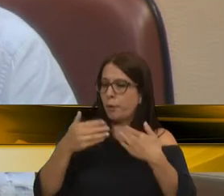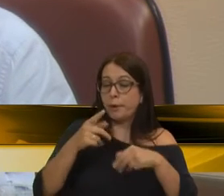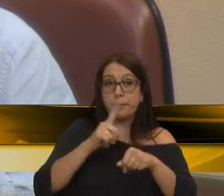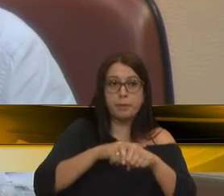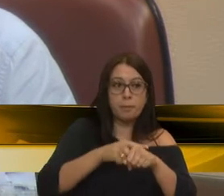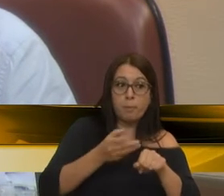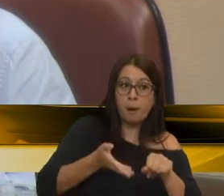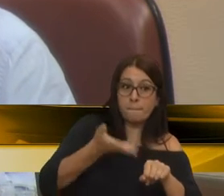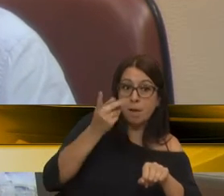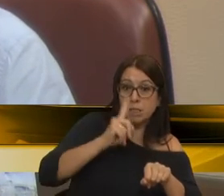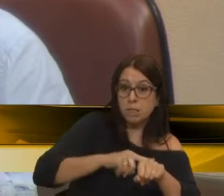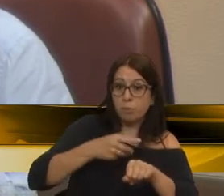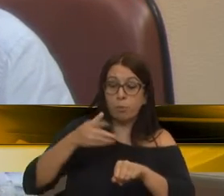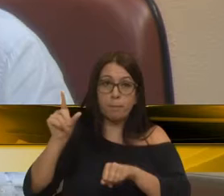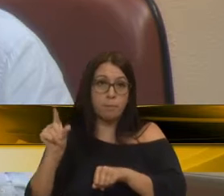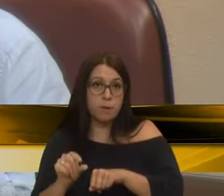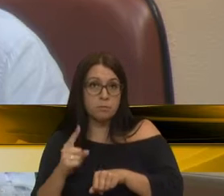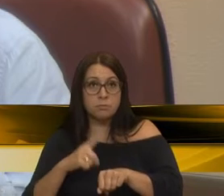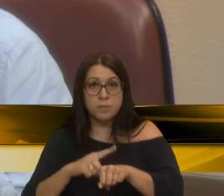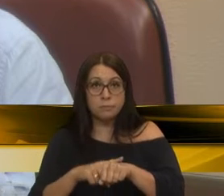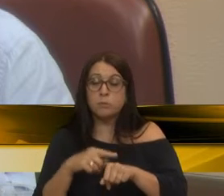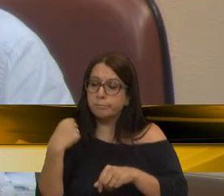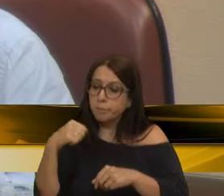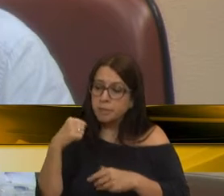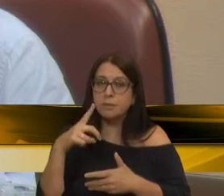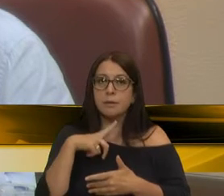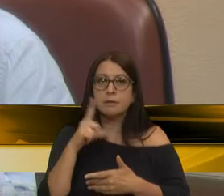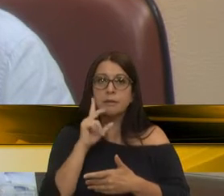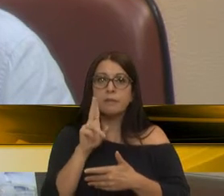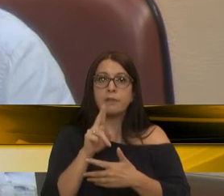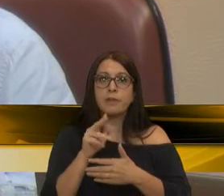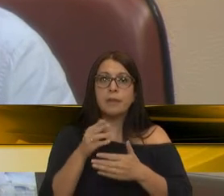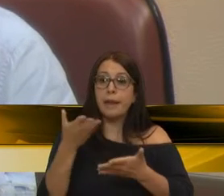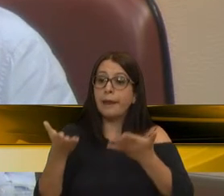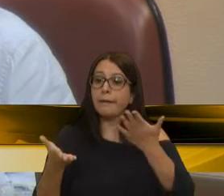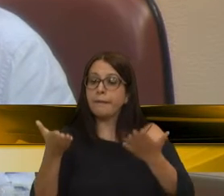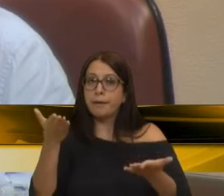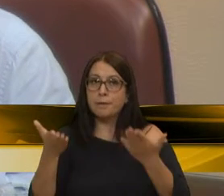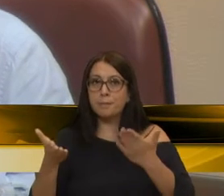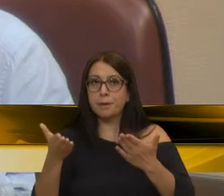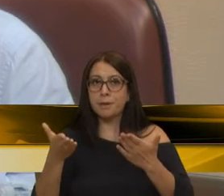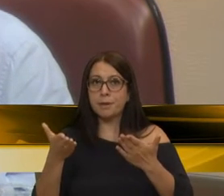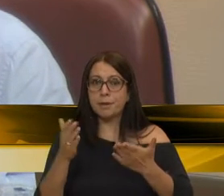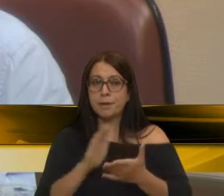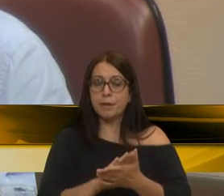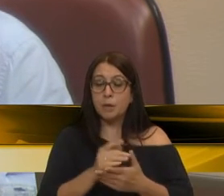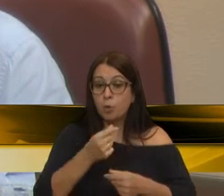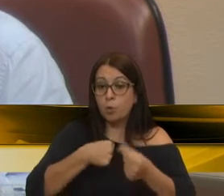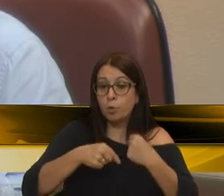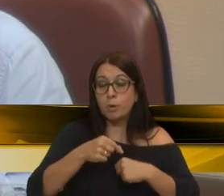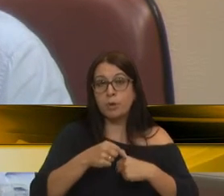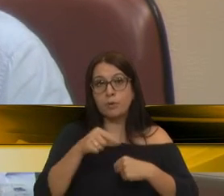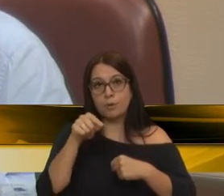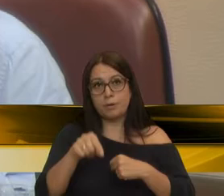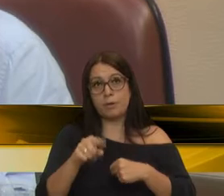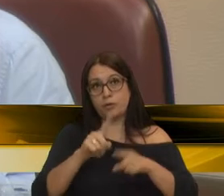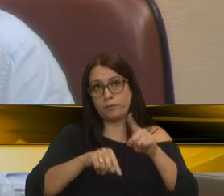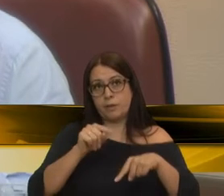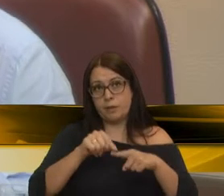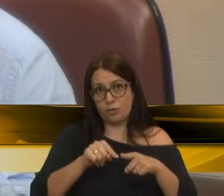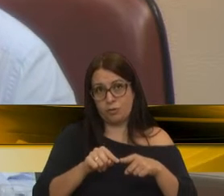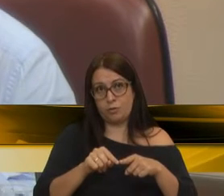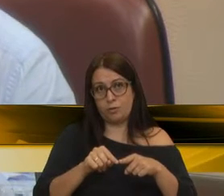ou para menos quando houver a necessidade de reequilibrar do equilíbrio econômico-financeiro da atividade